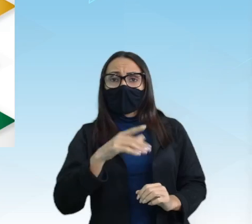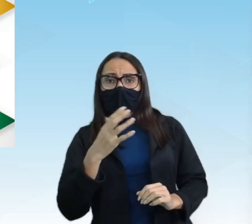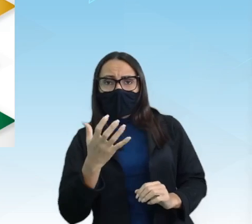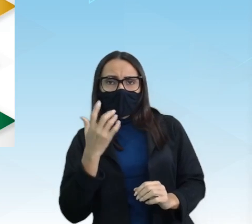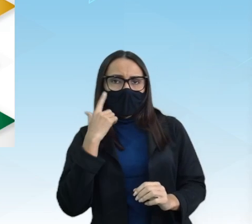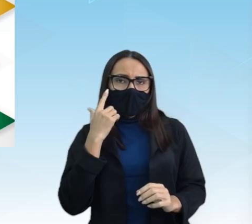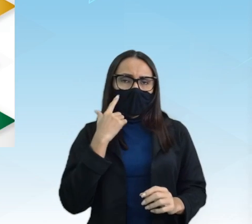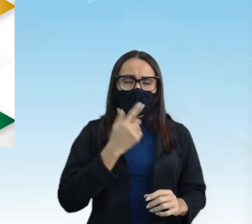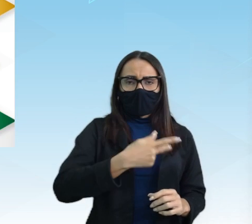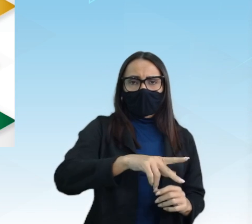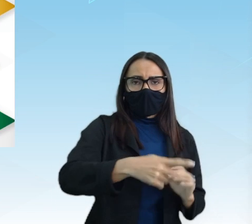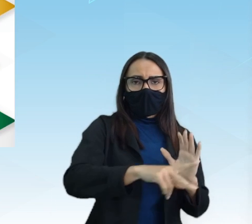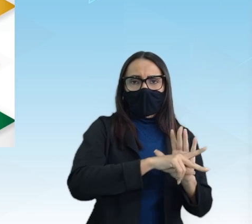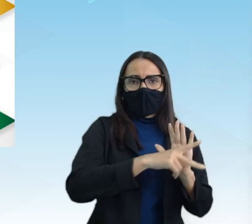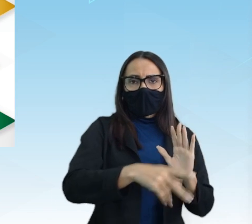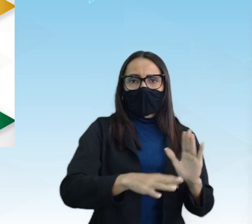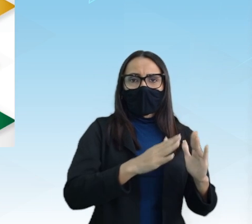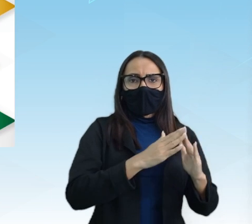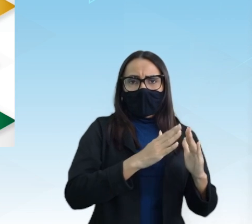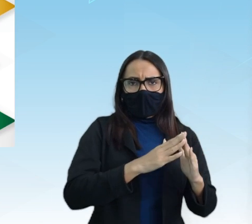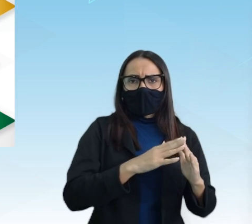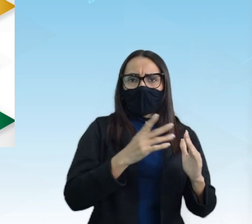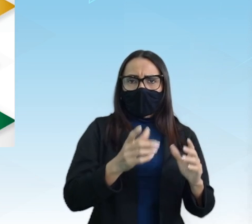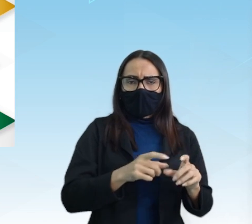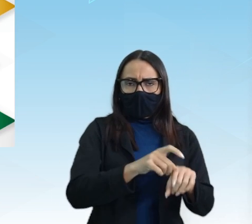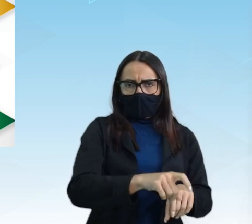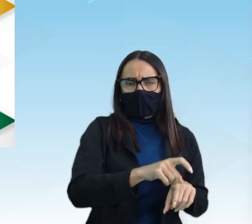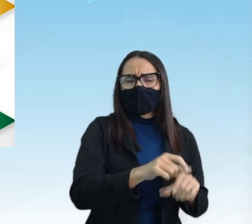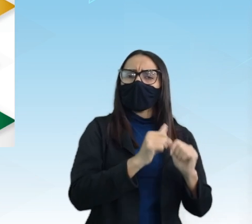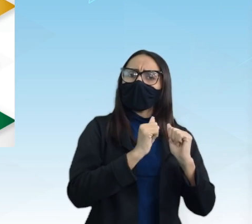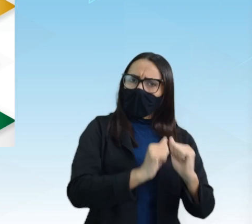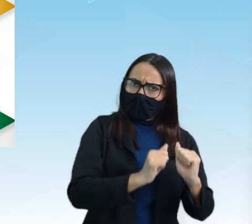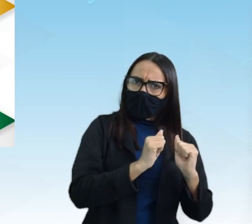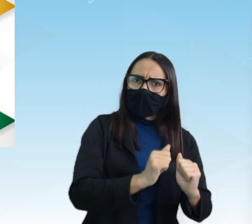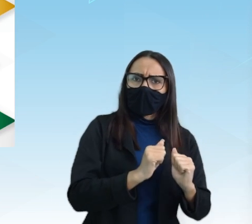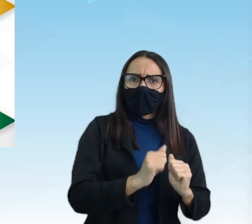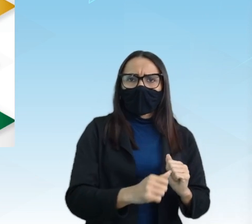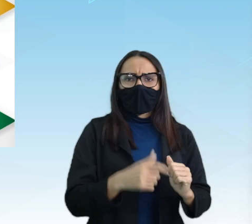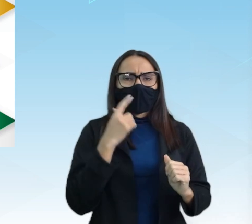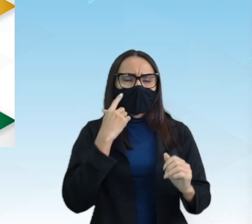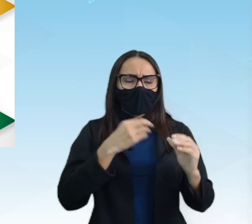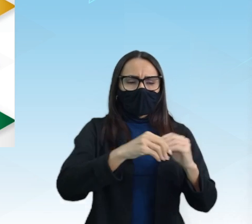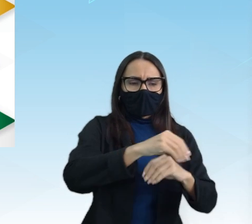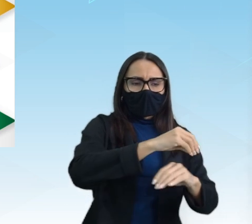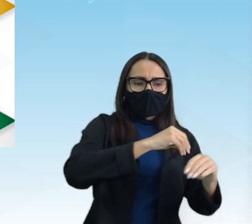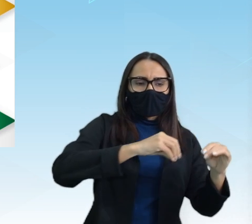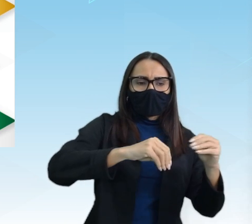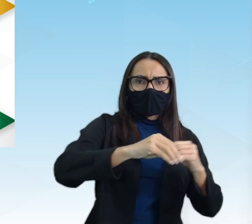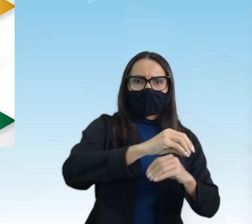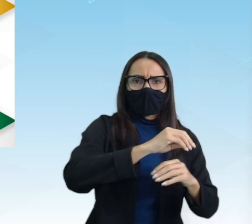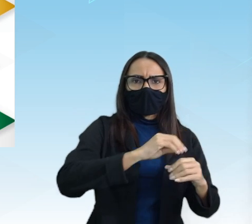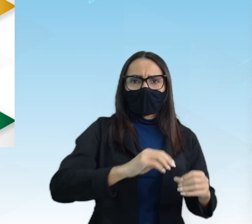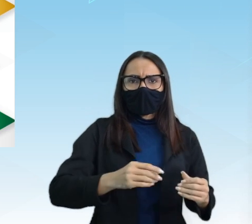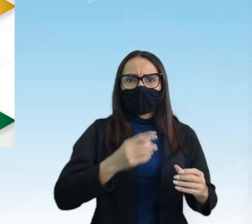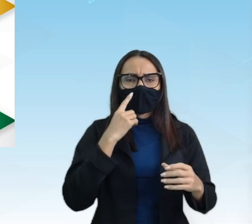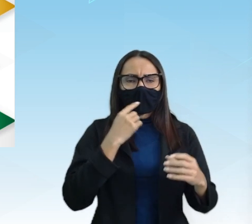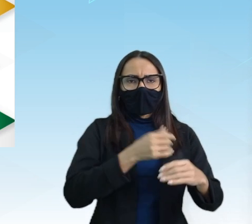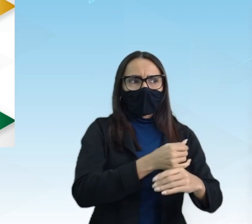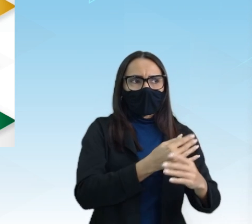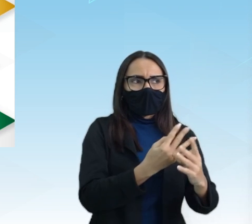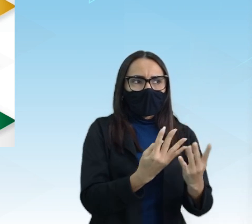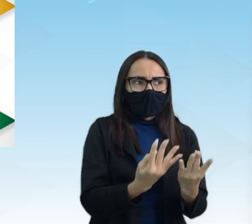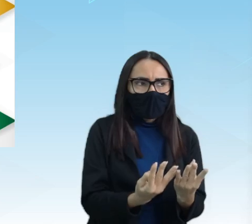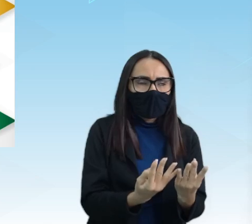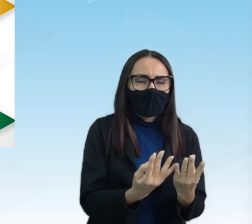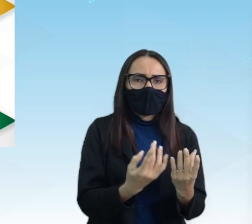plantar na sua casa, no quintal da tua casa, perfeito. Você tem os condimentozinhos, alguma tomatezinha, tal, alface. Isso